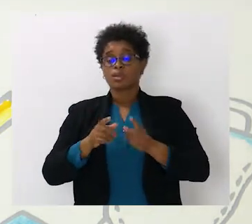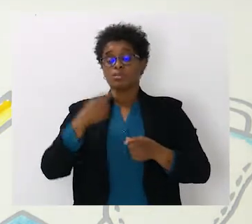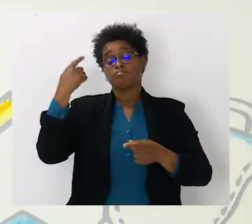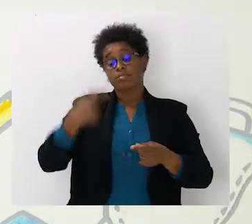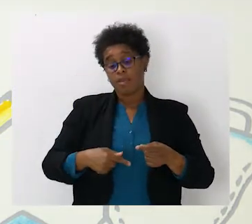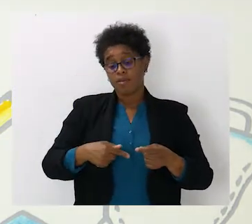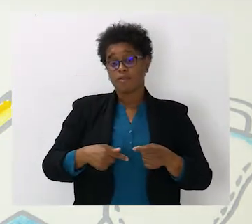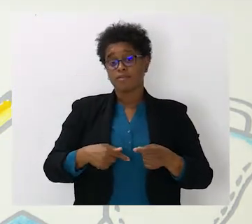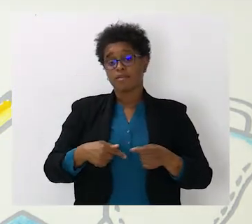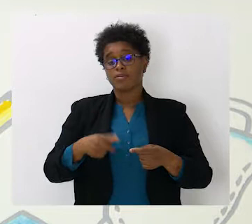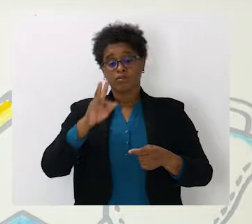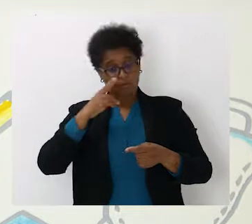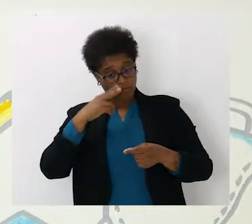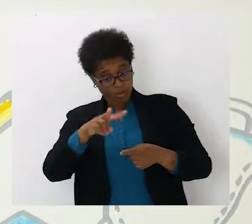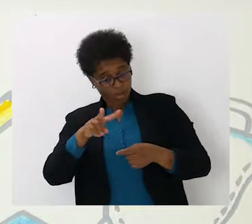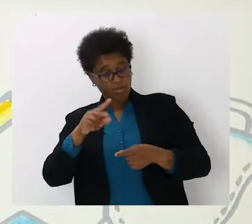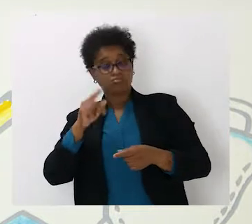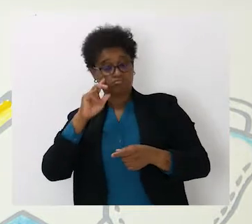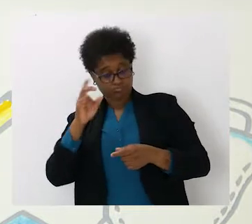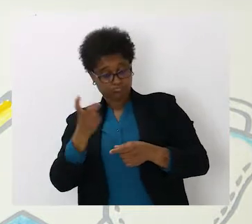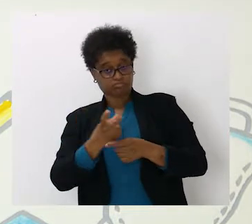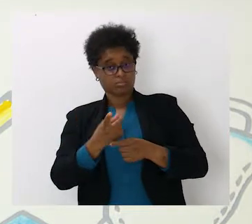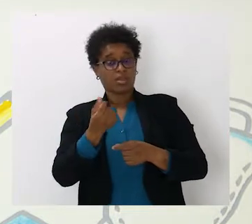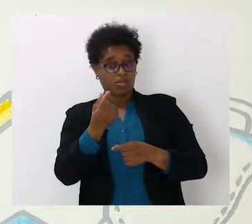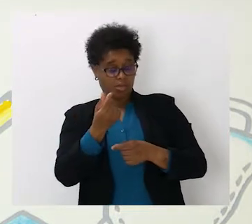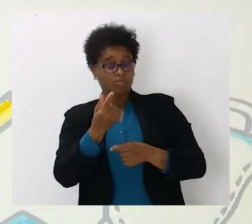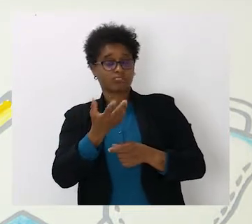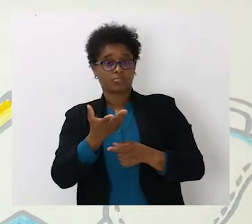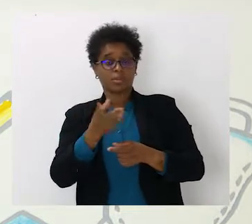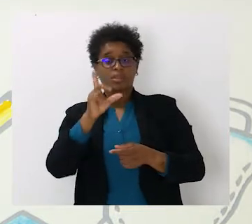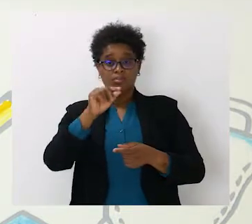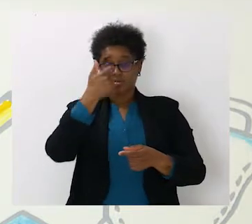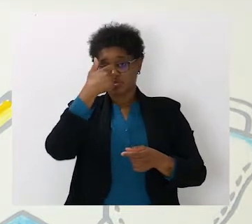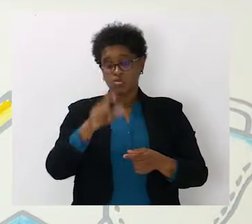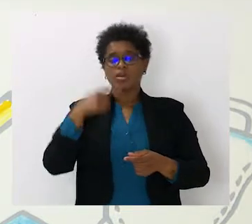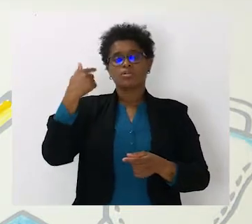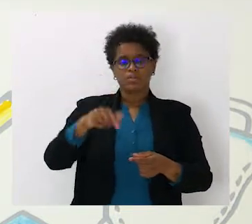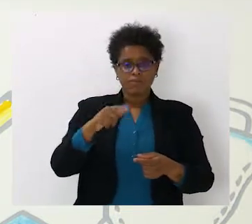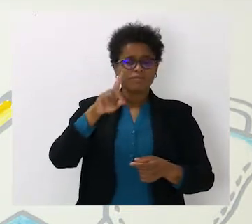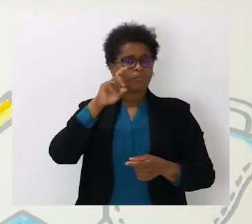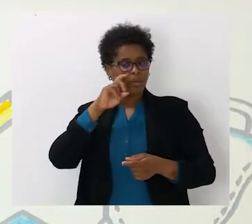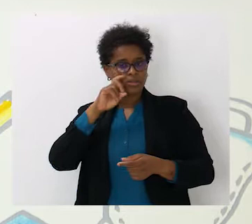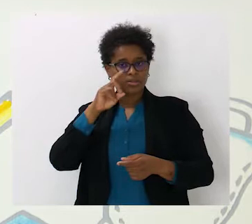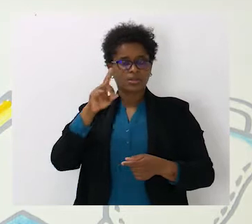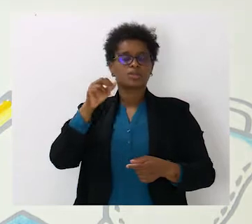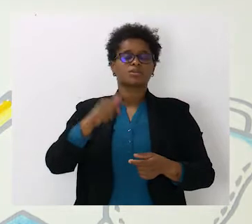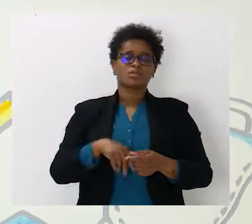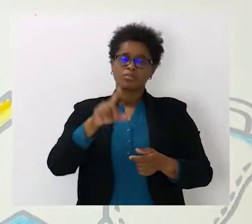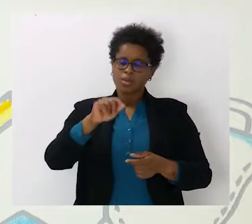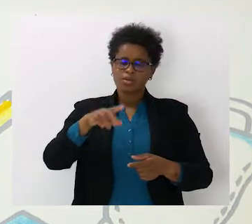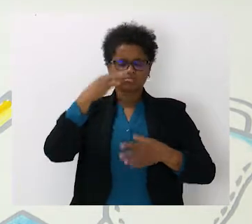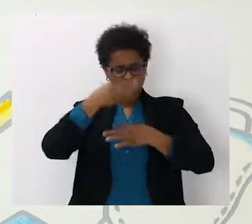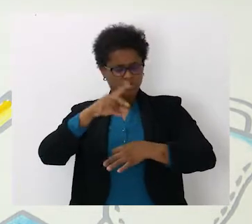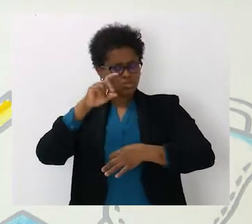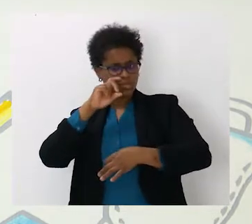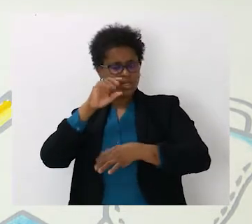que deve controlar a riqueza e alguém também que deve garantir a